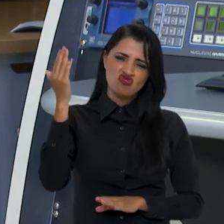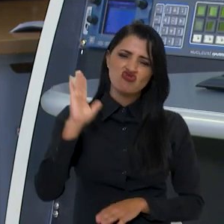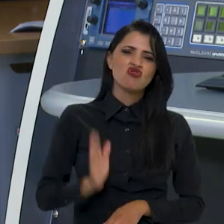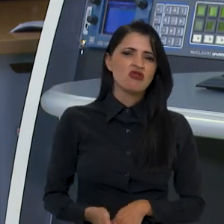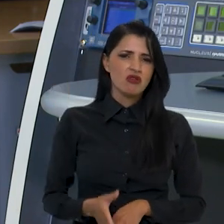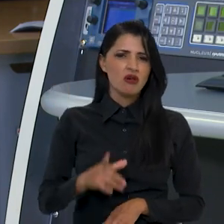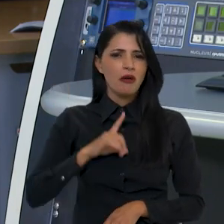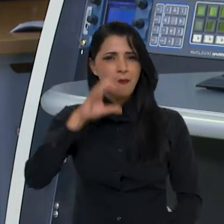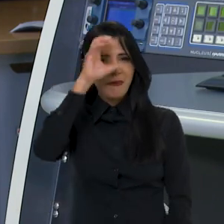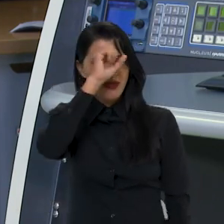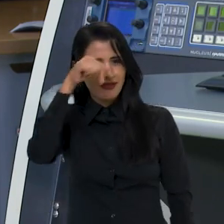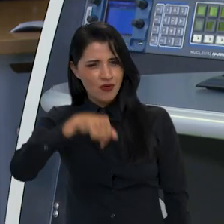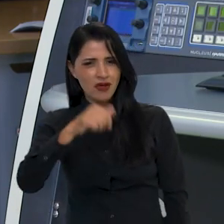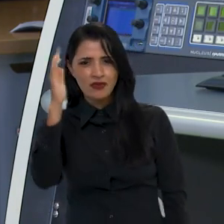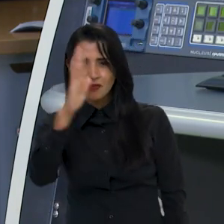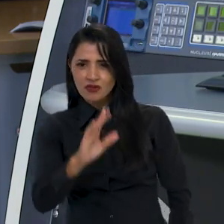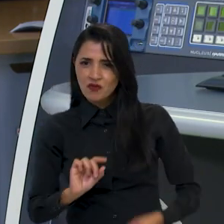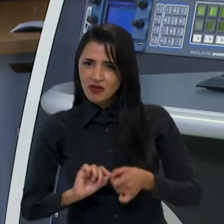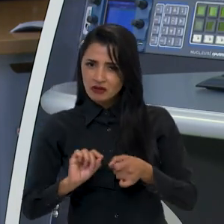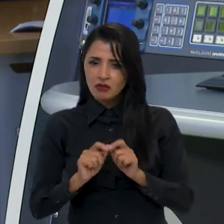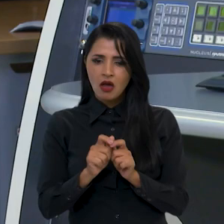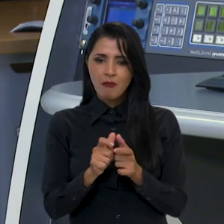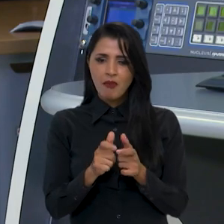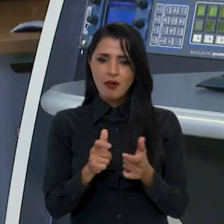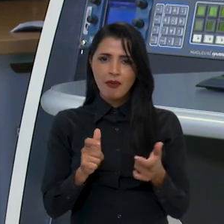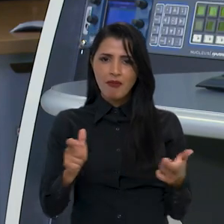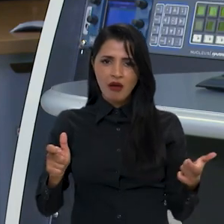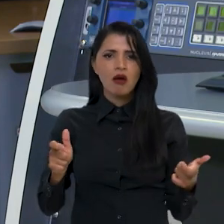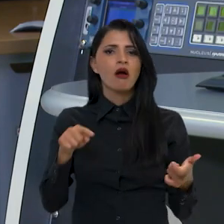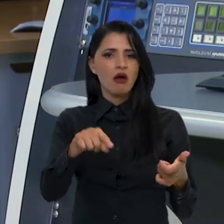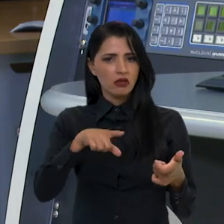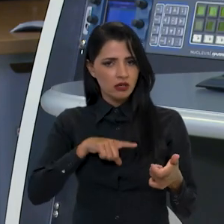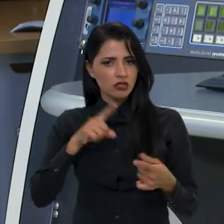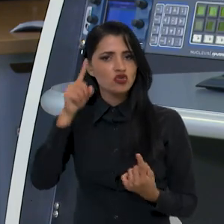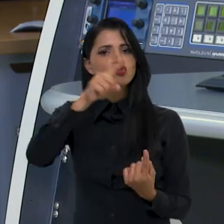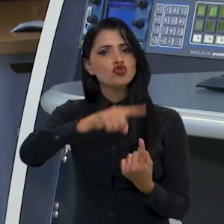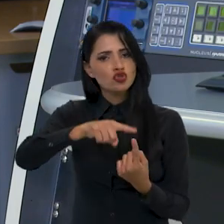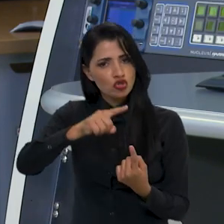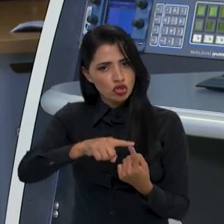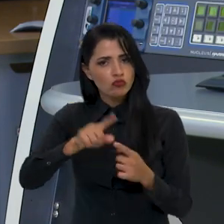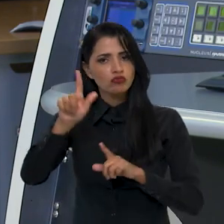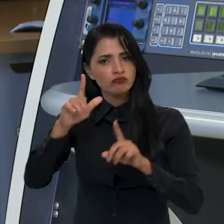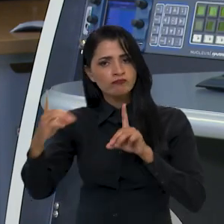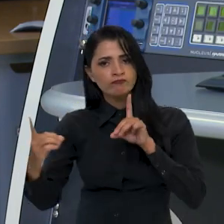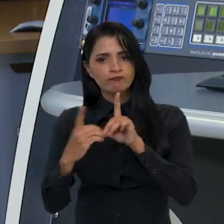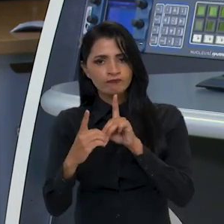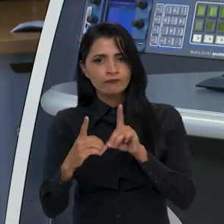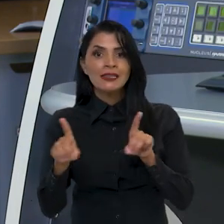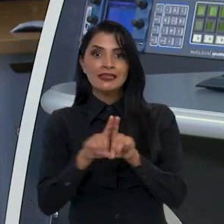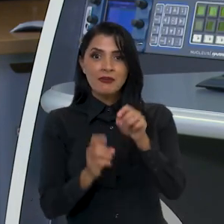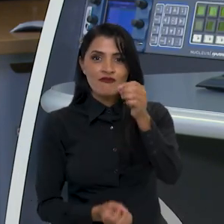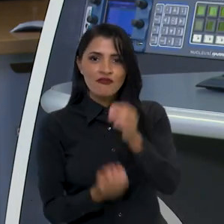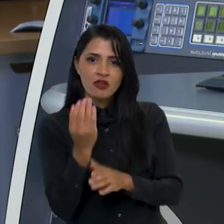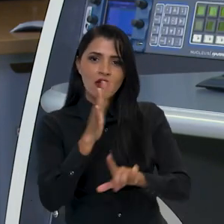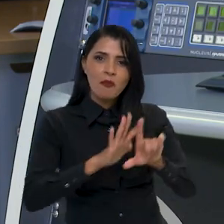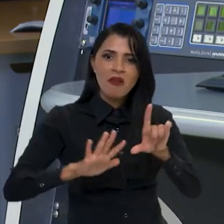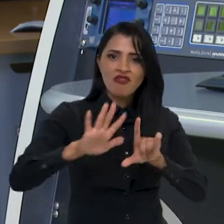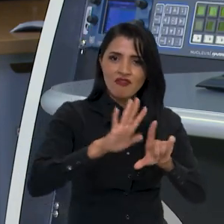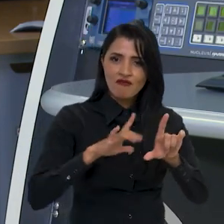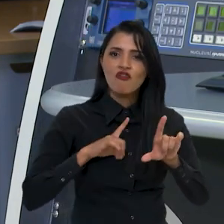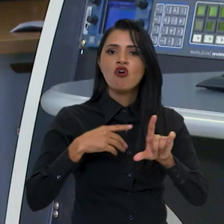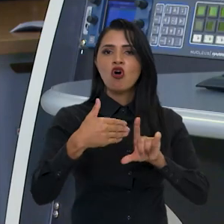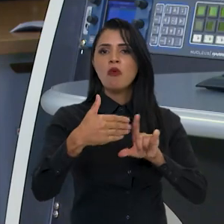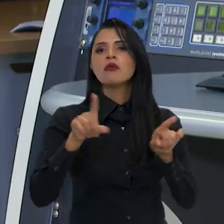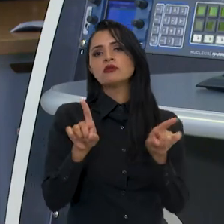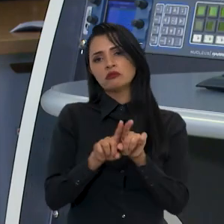feito, a gente aprendeu muito no Brasil fazendo isso e ampliando esse tipo de atendimento, e as plataformas que foram sendo